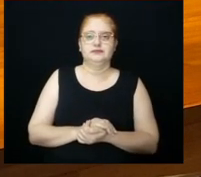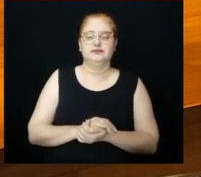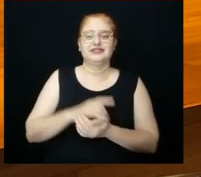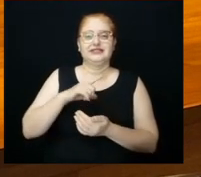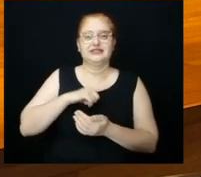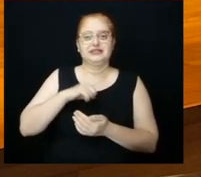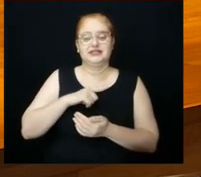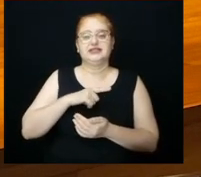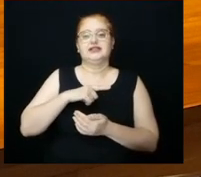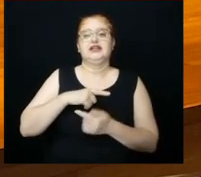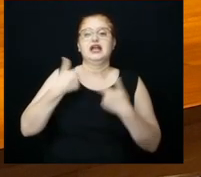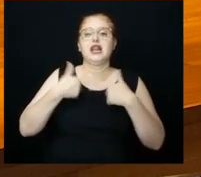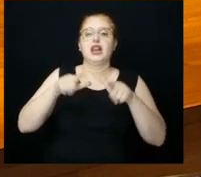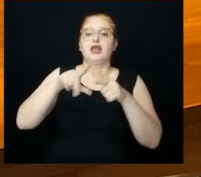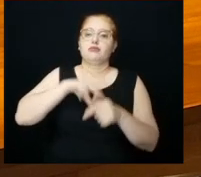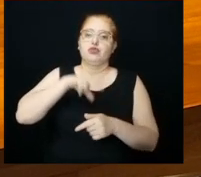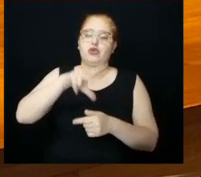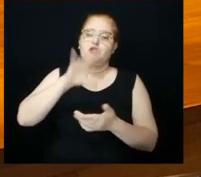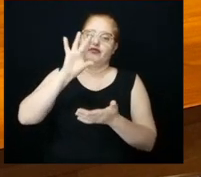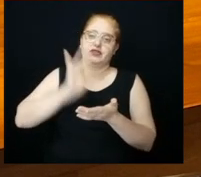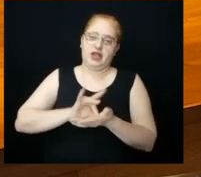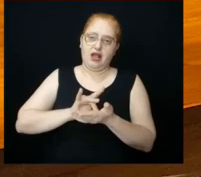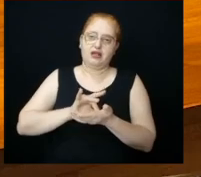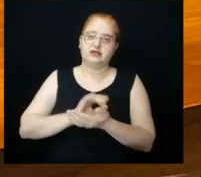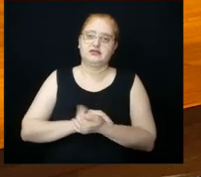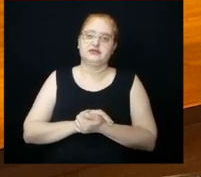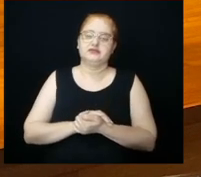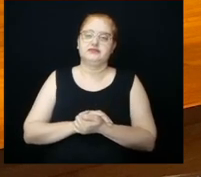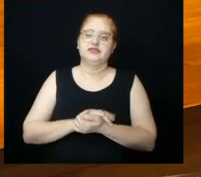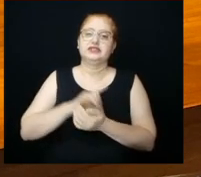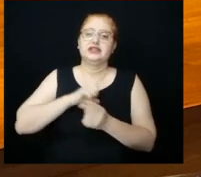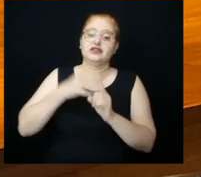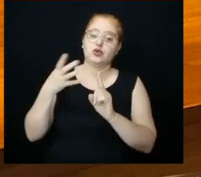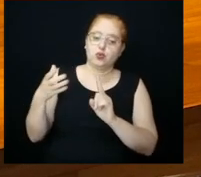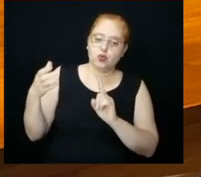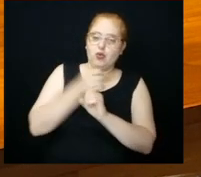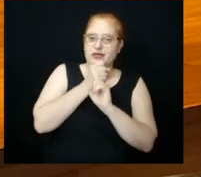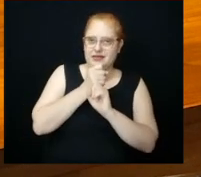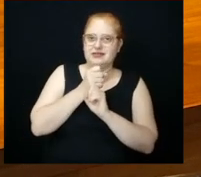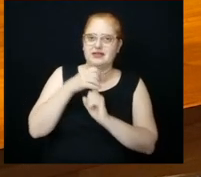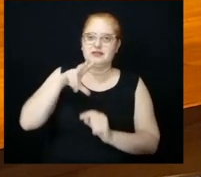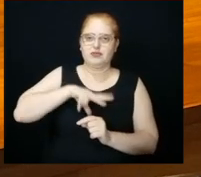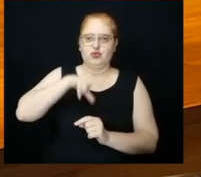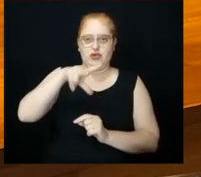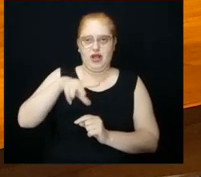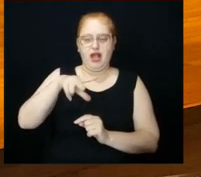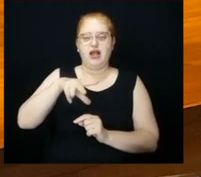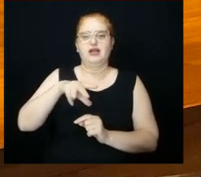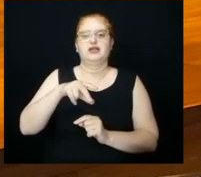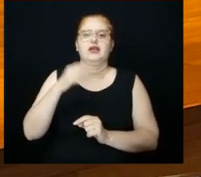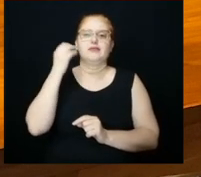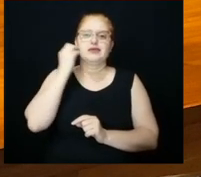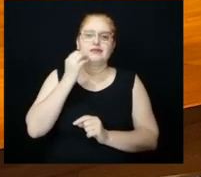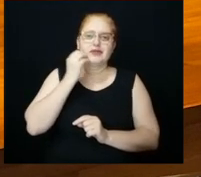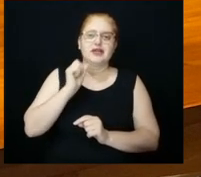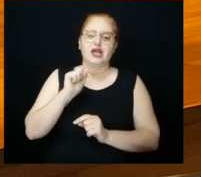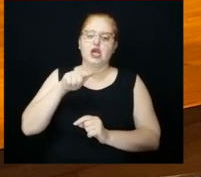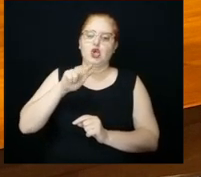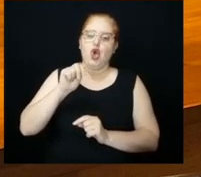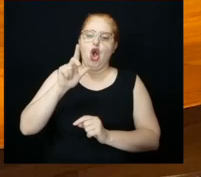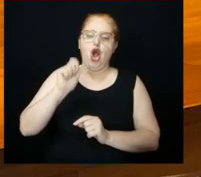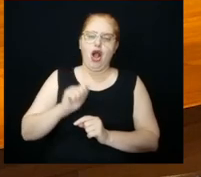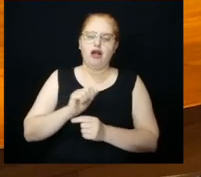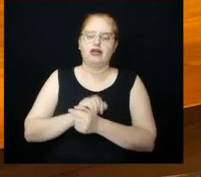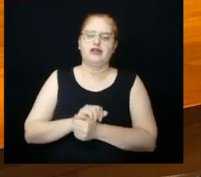de língua portuguesa, oficial, né, que teve a colonização portuguesa, enfim, Moçambique, Angola,